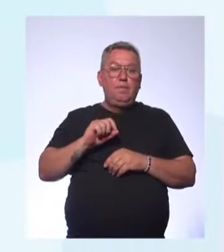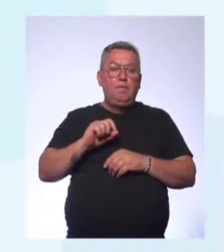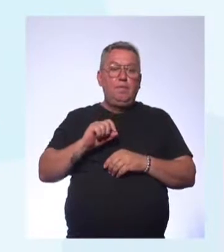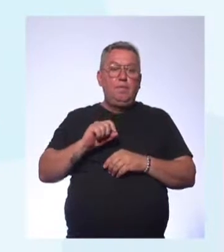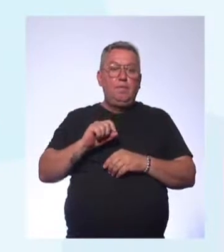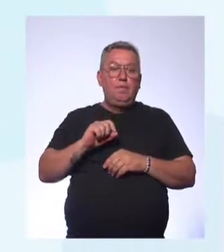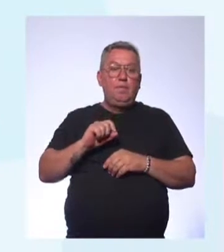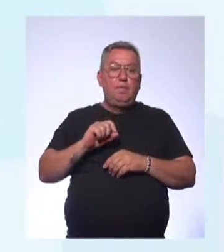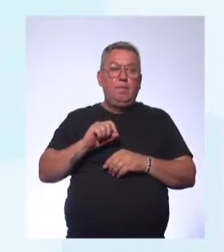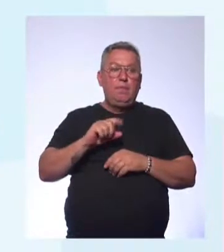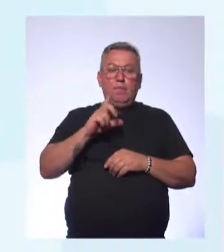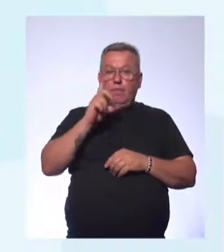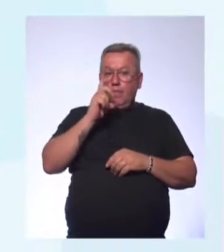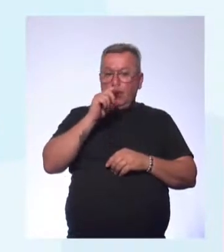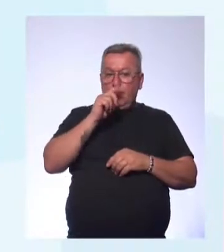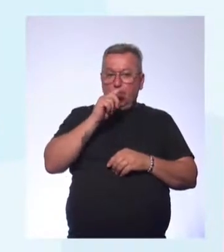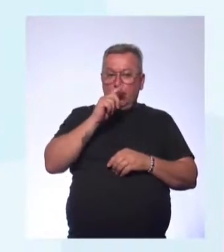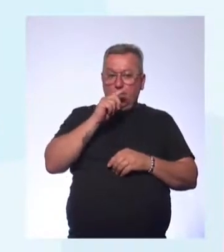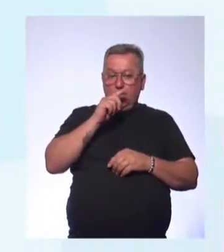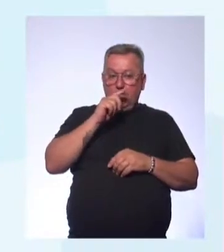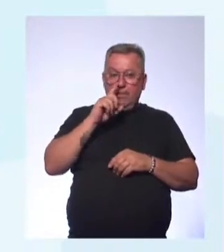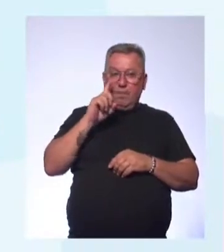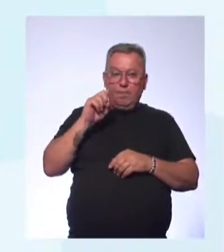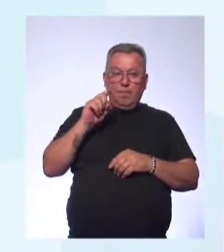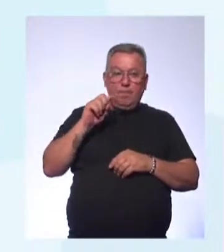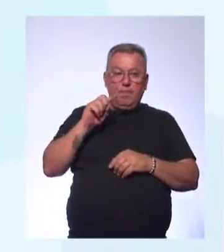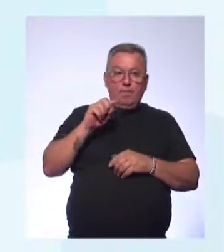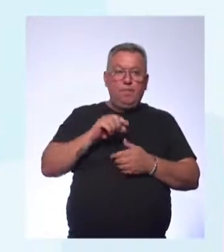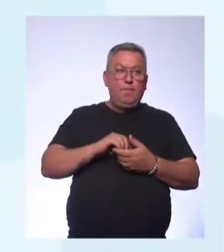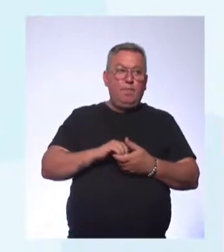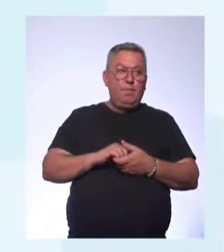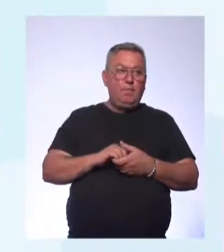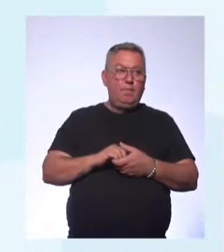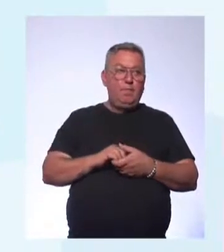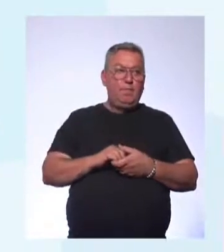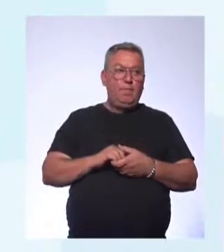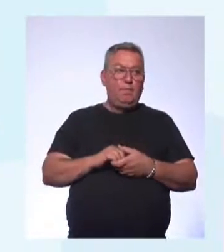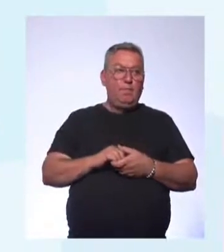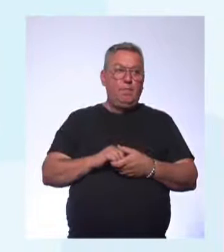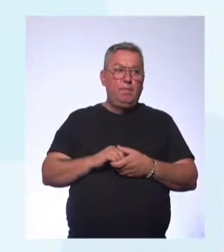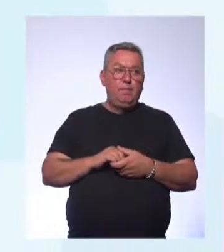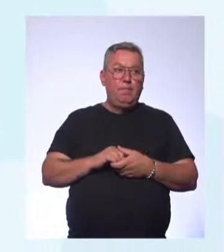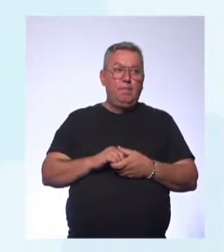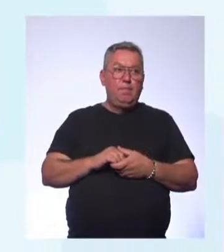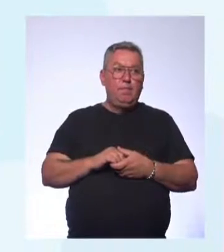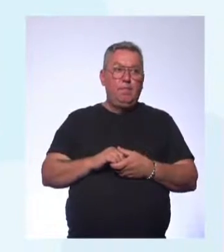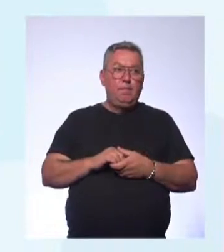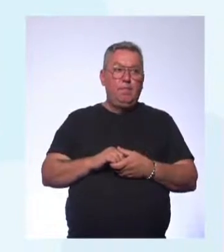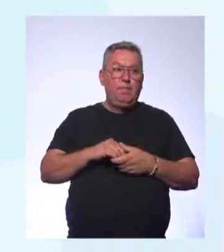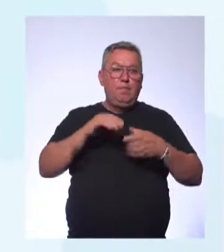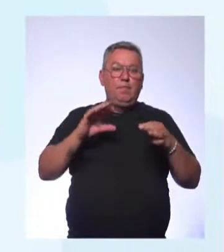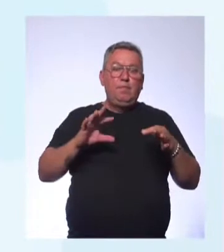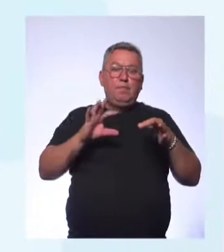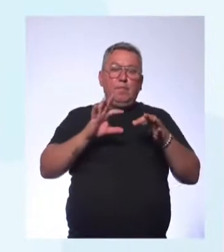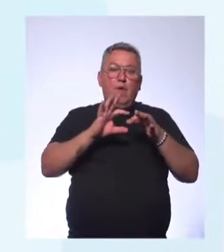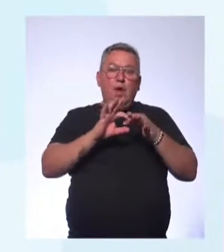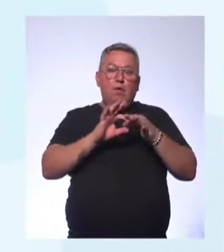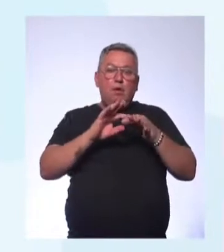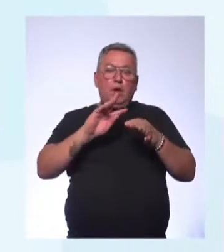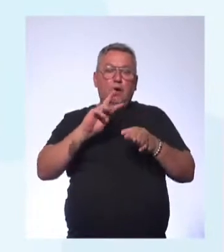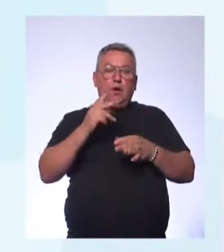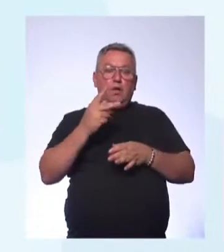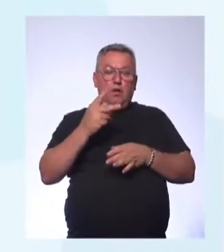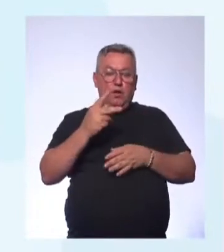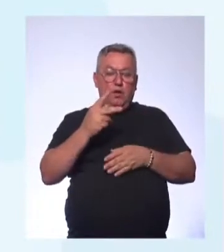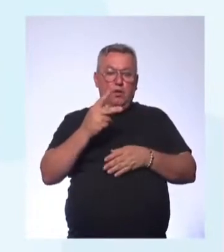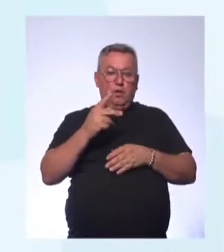o a água ela é um uma ligação de hidrogênio que nós